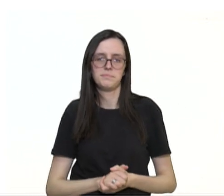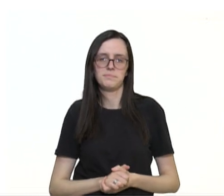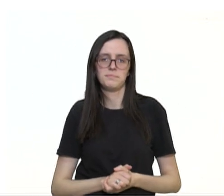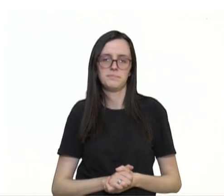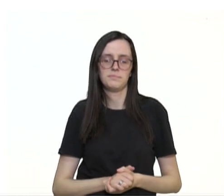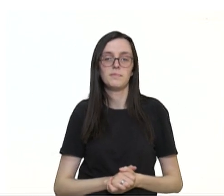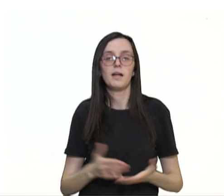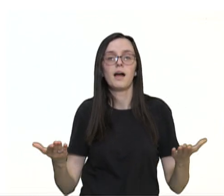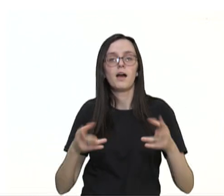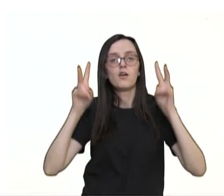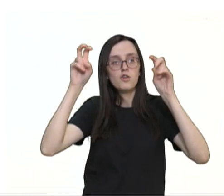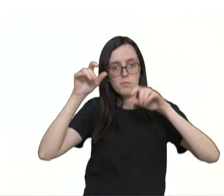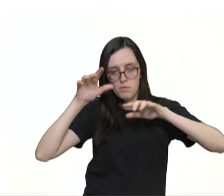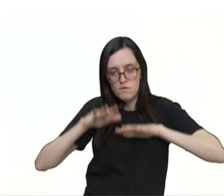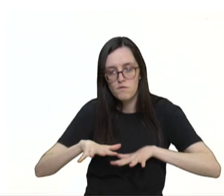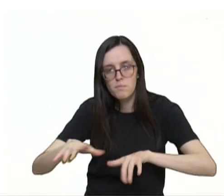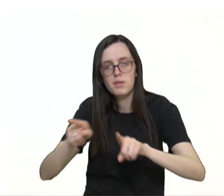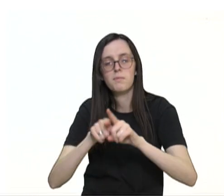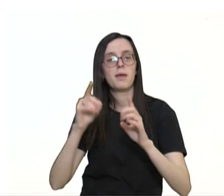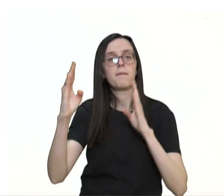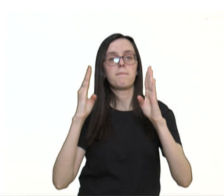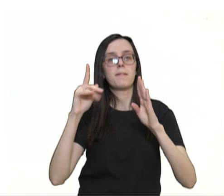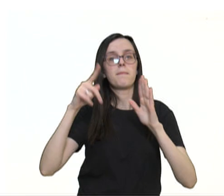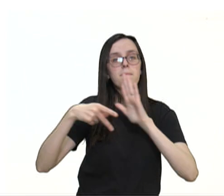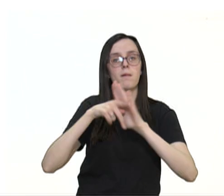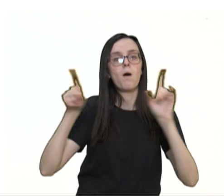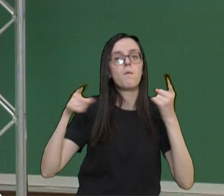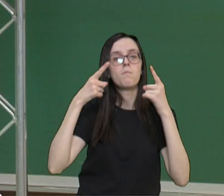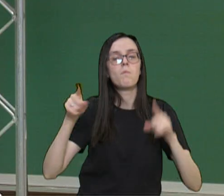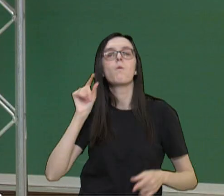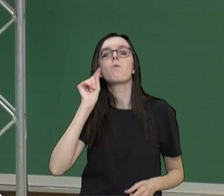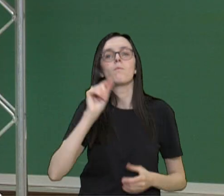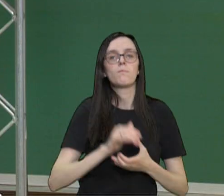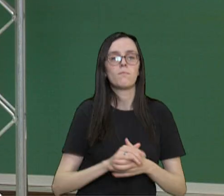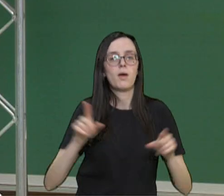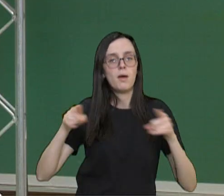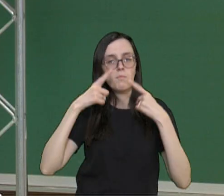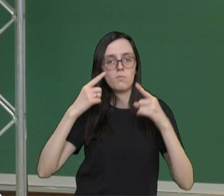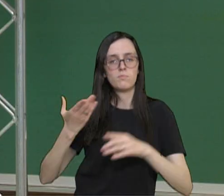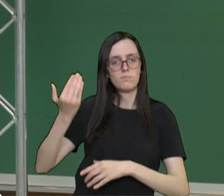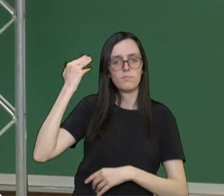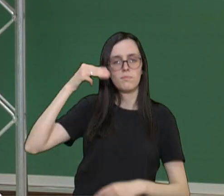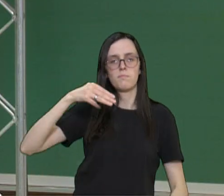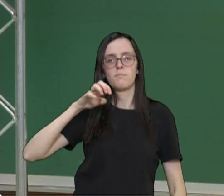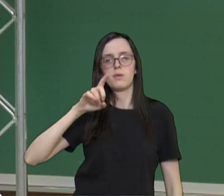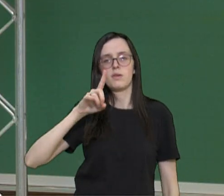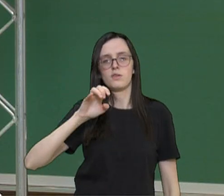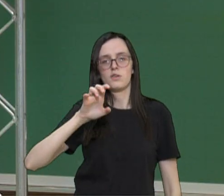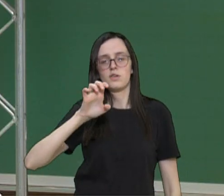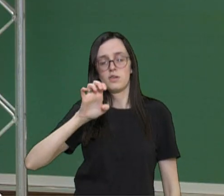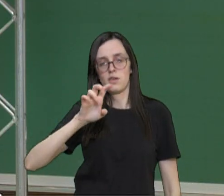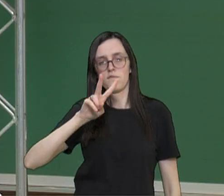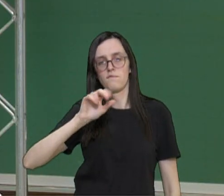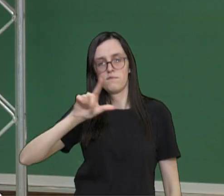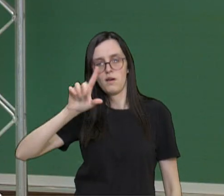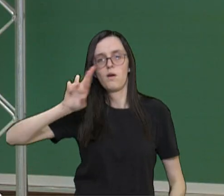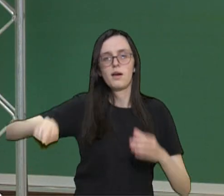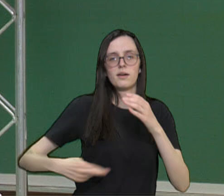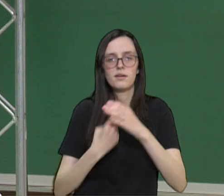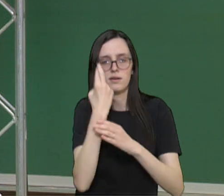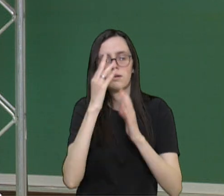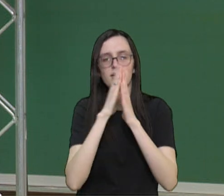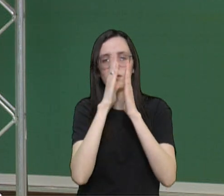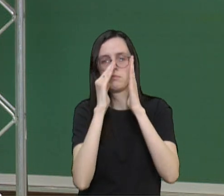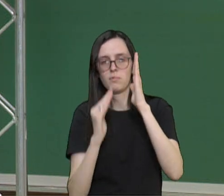Os movimentos e períodos da música são a música medieval, a música renascentista, a barroca,